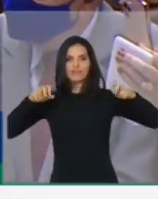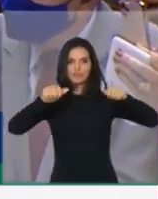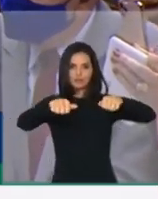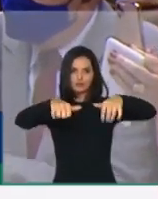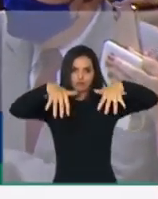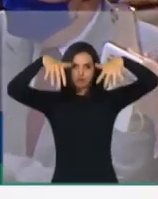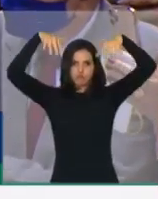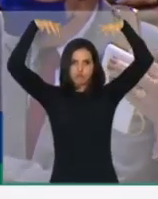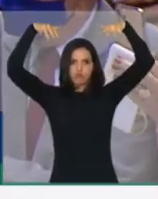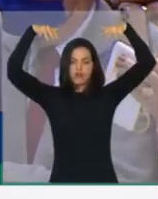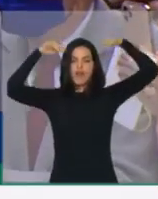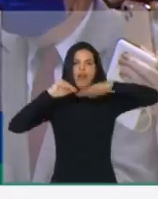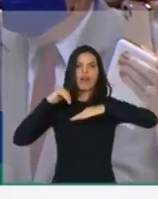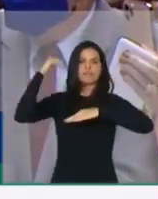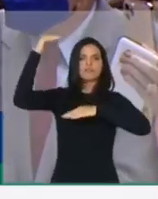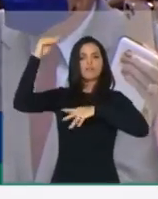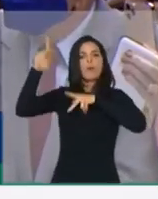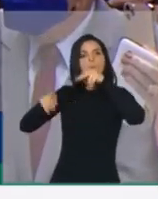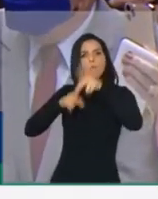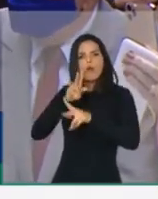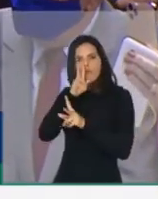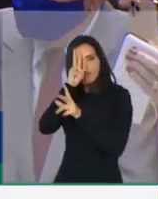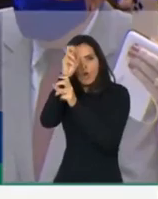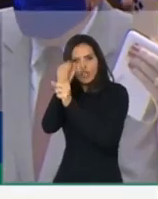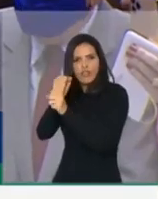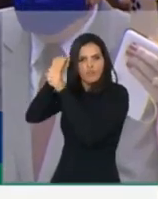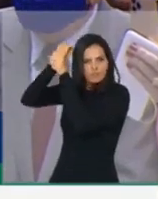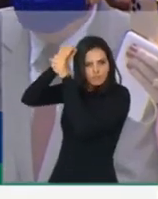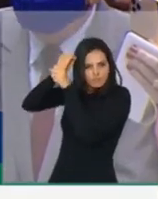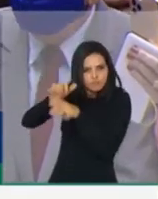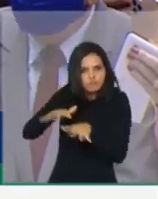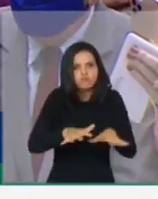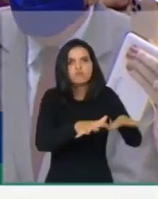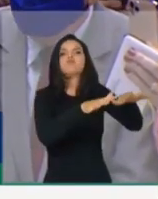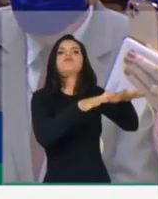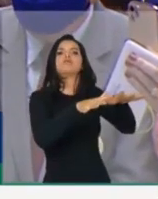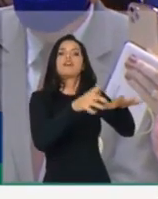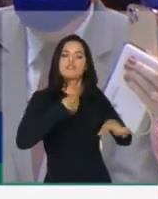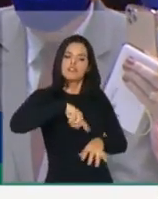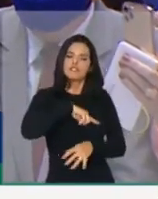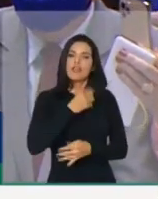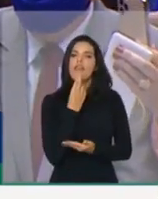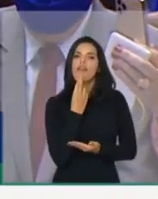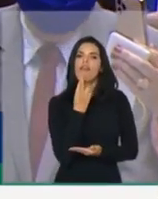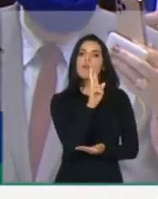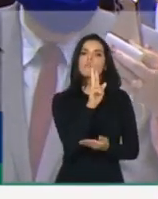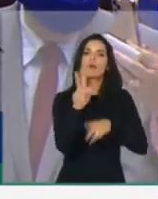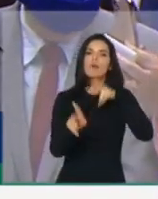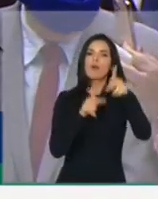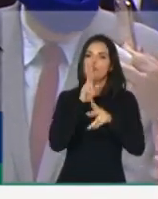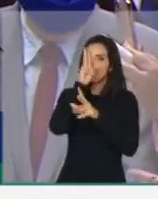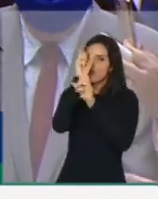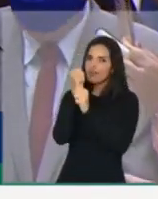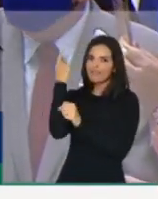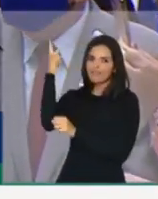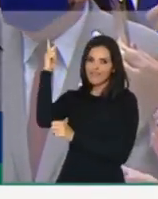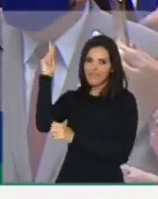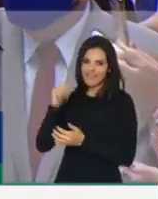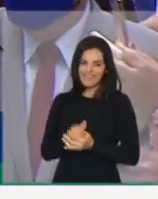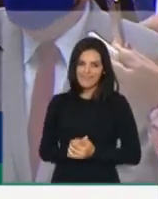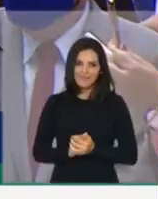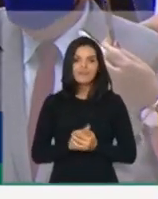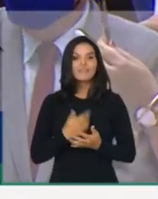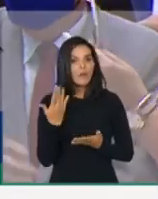povo e em seu nome deve ser exercido. Minhas senhoras e meus senhores, o país vive um momento em que exigirá de